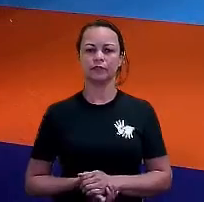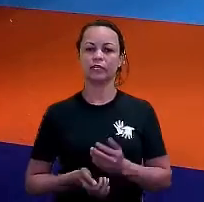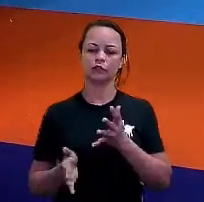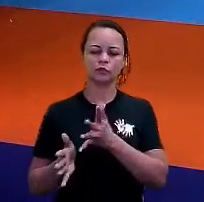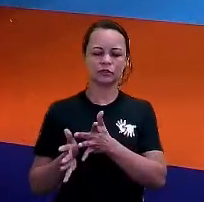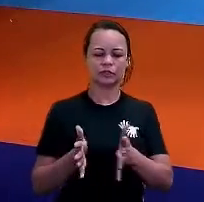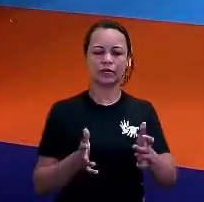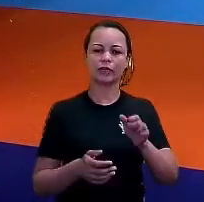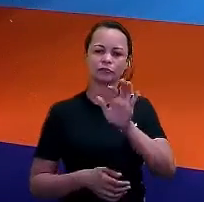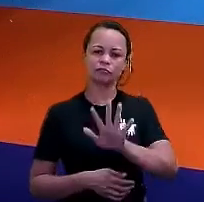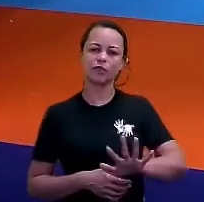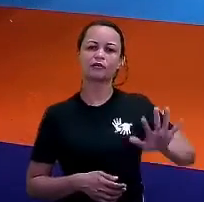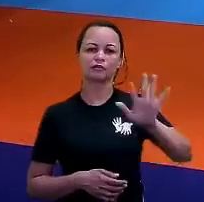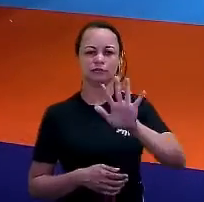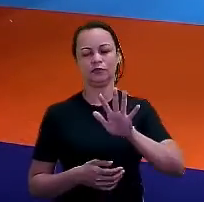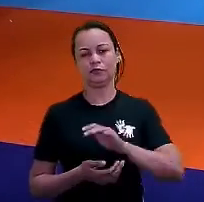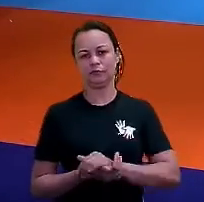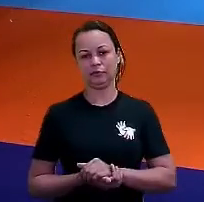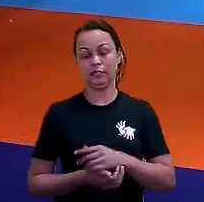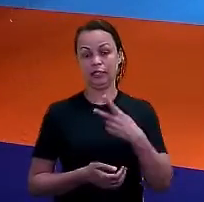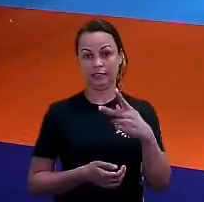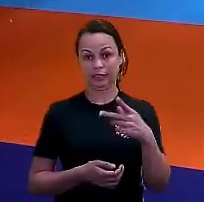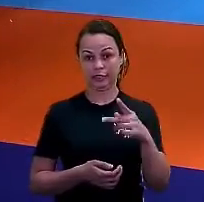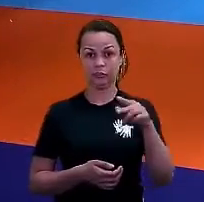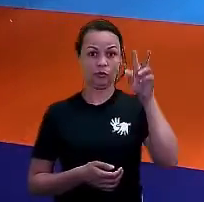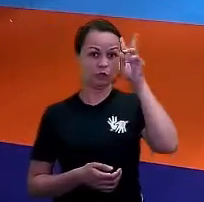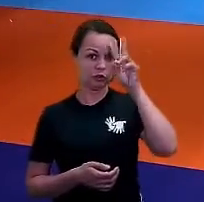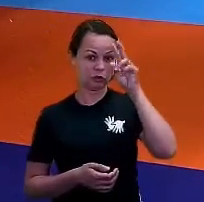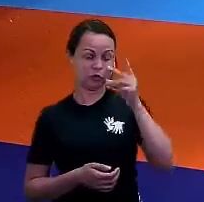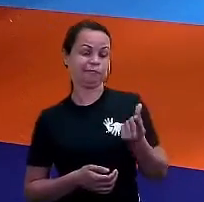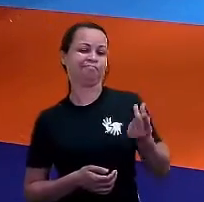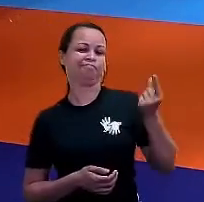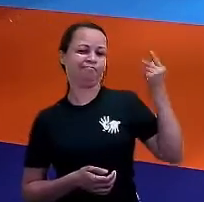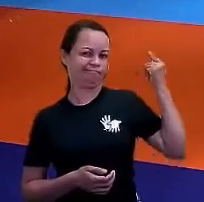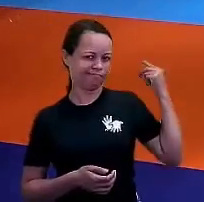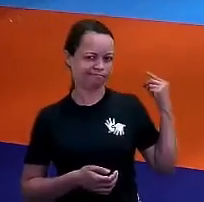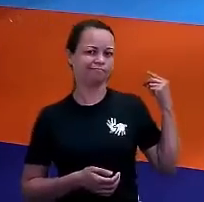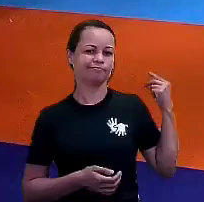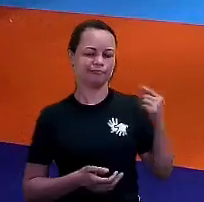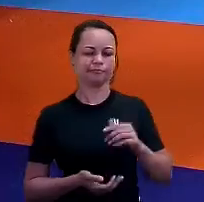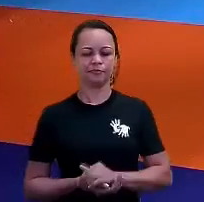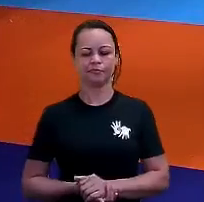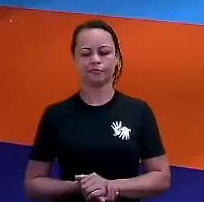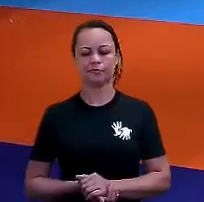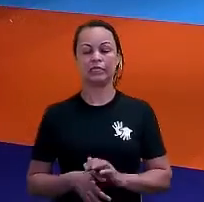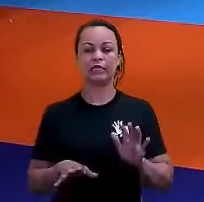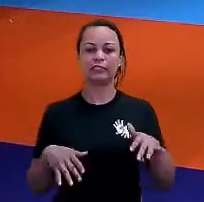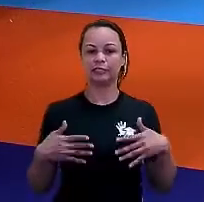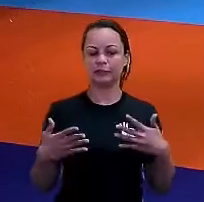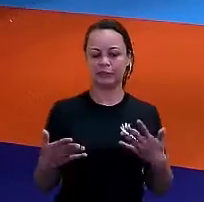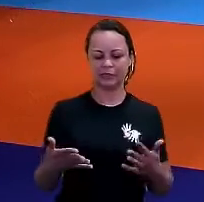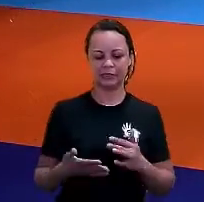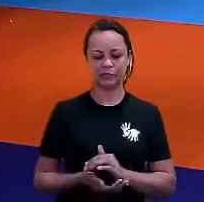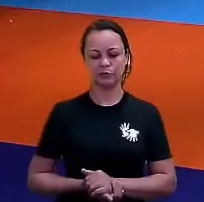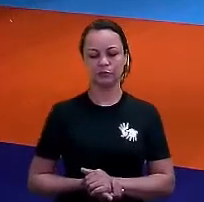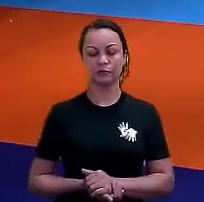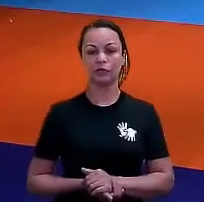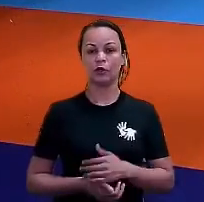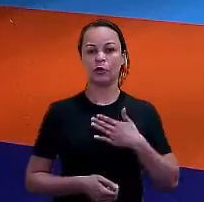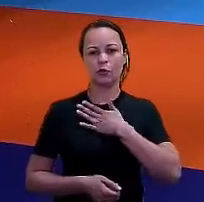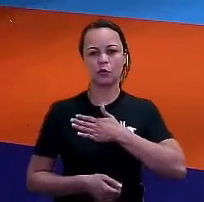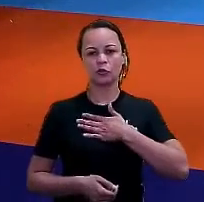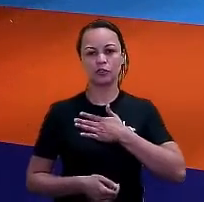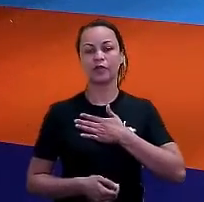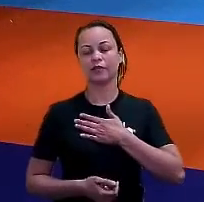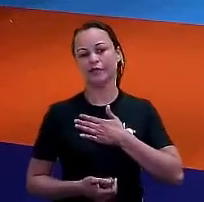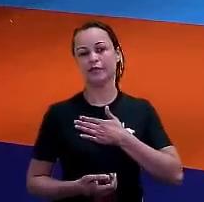cenário nacional. E isso a história mostra de muito tempo, né? Então é isso, gente. Eu gostaria de agradecer